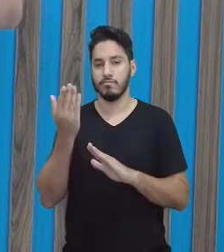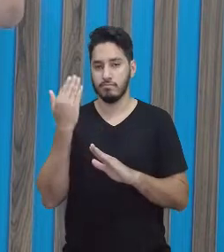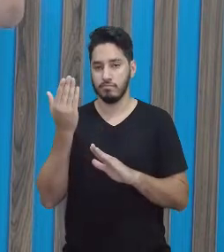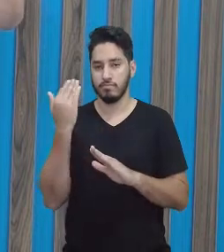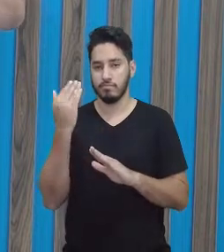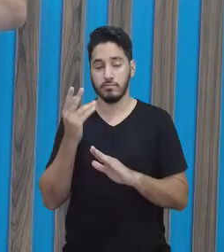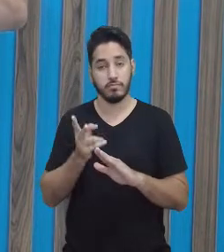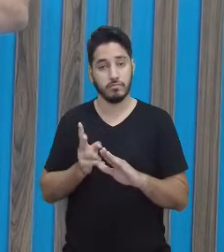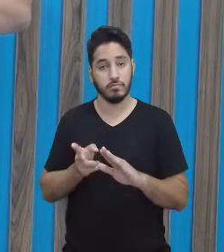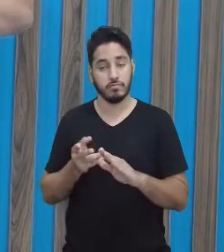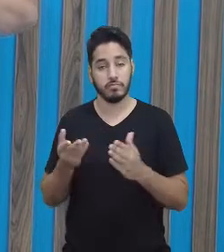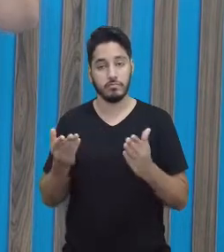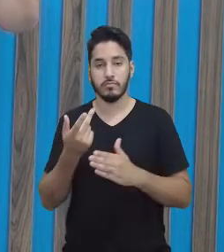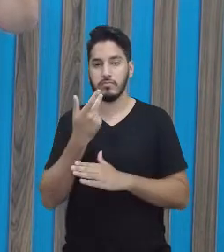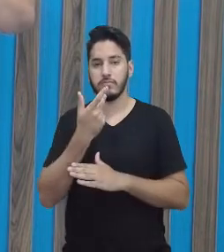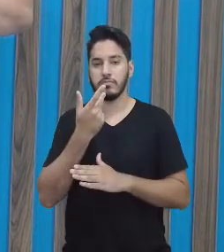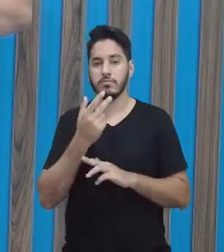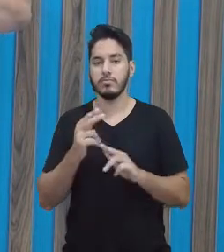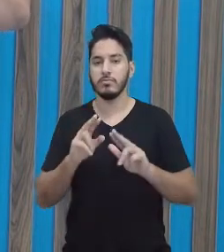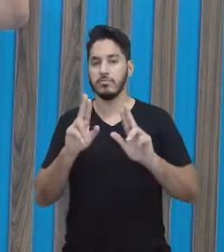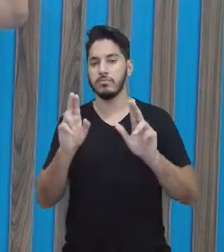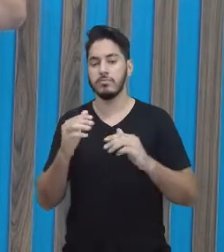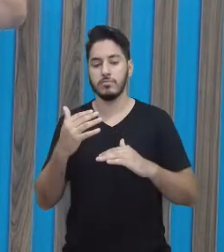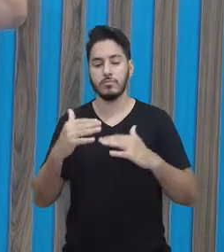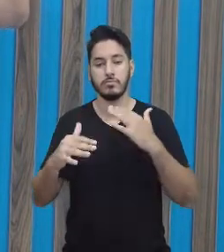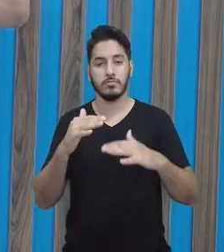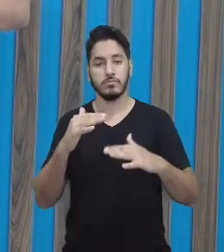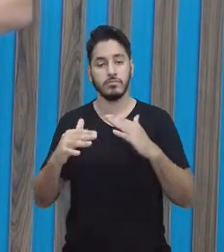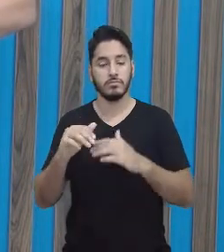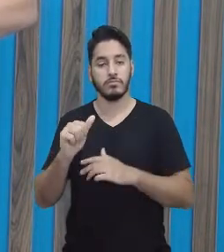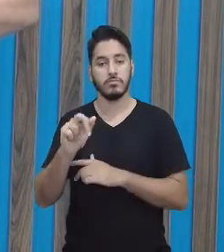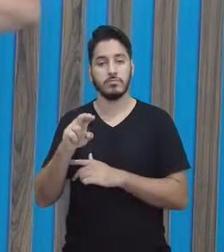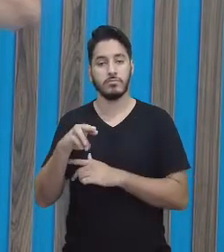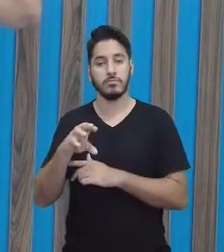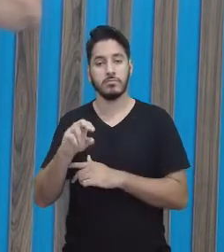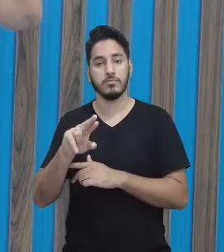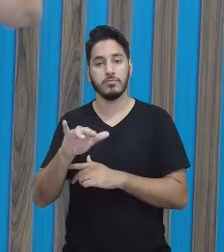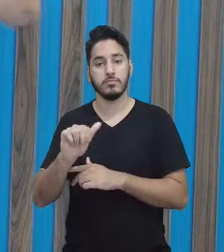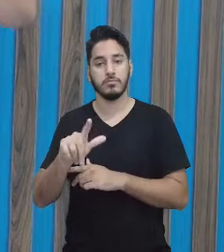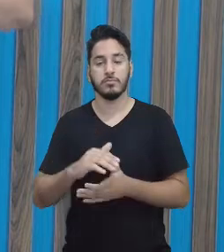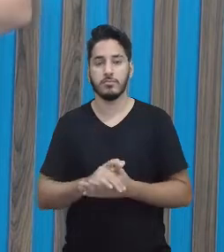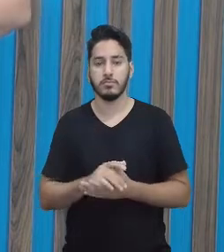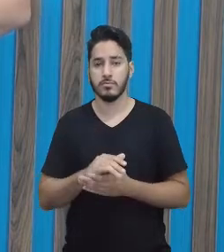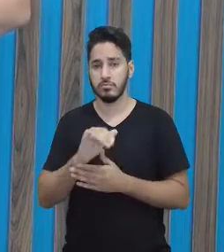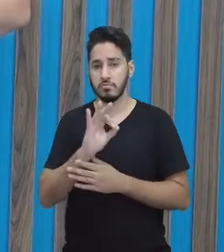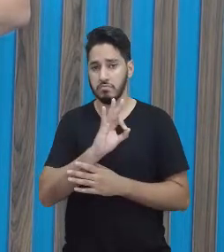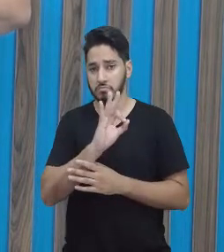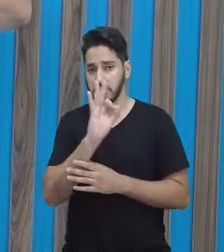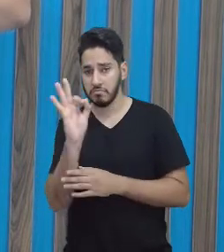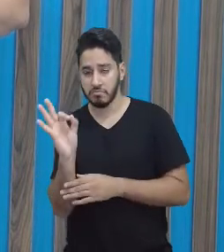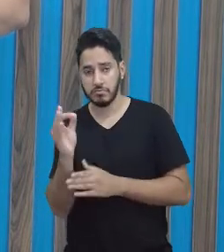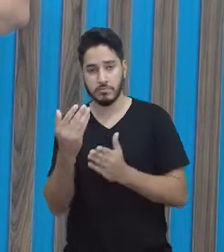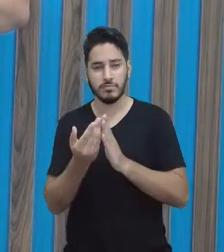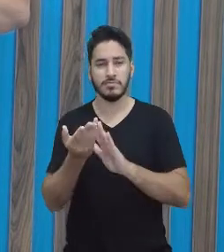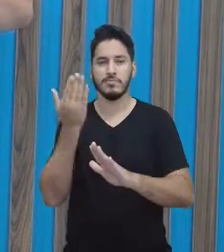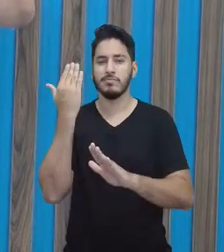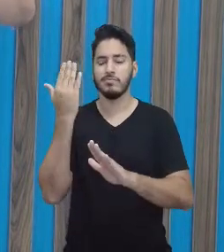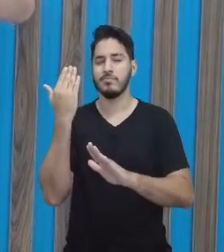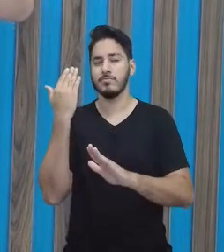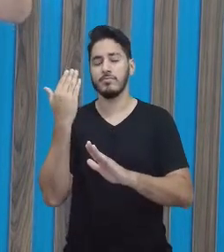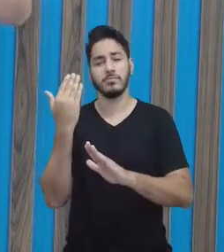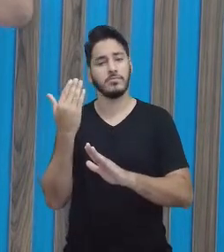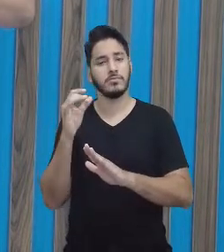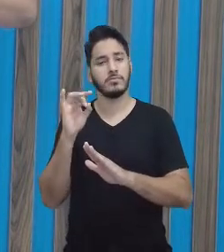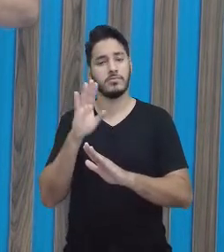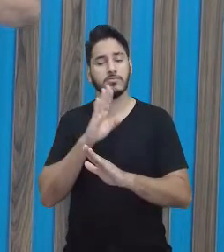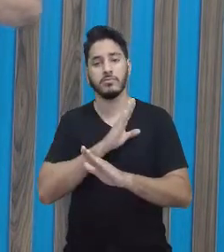gente continua falando sobre o movimento armorial. E quem não assistiu à aula anterior a essa, é